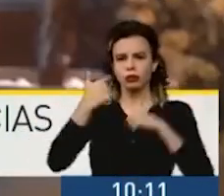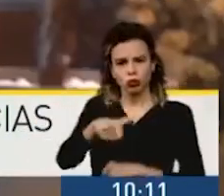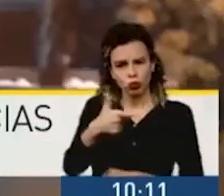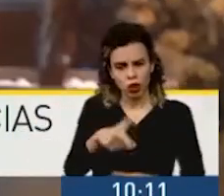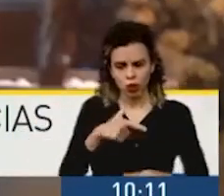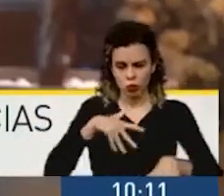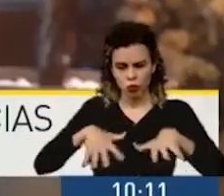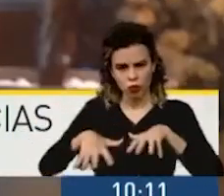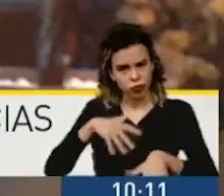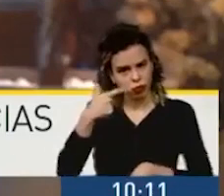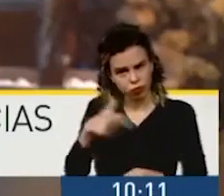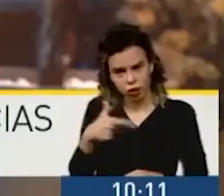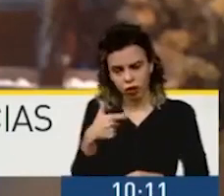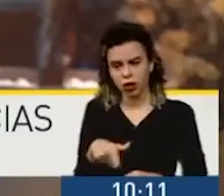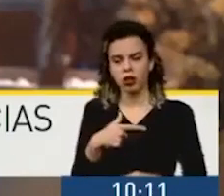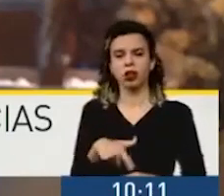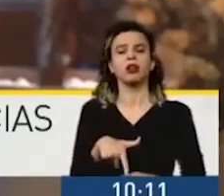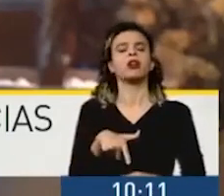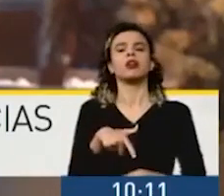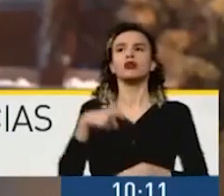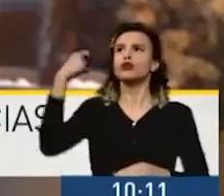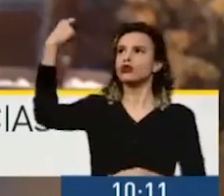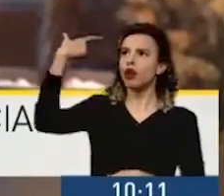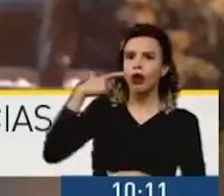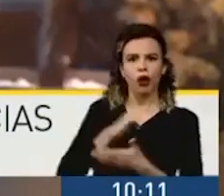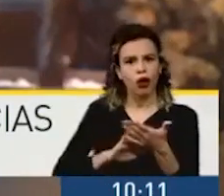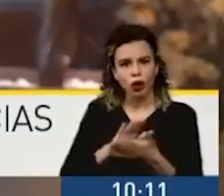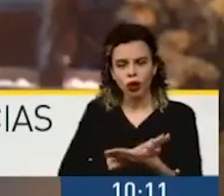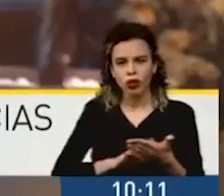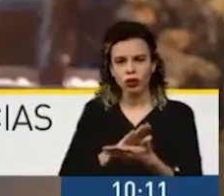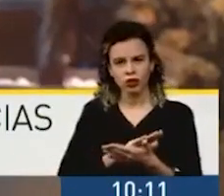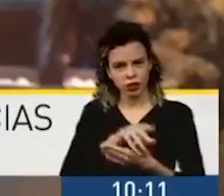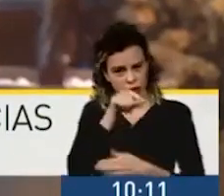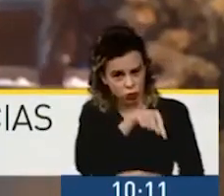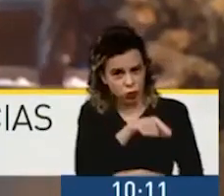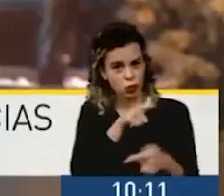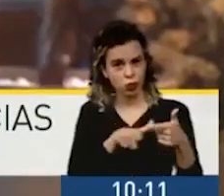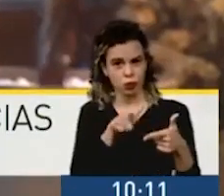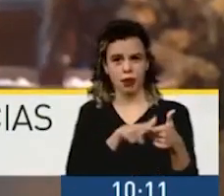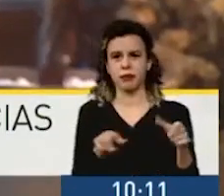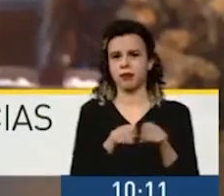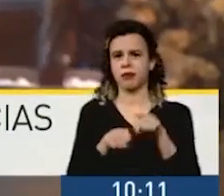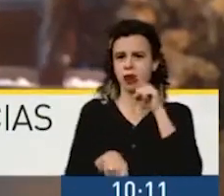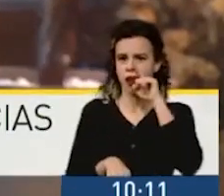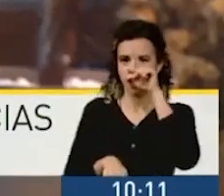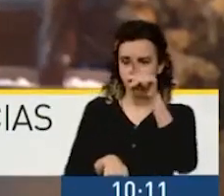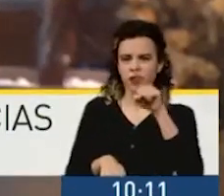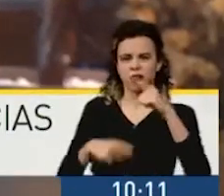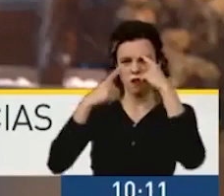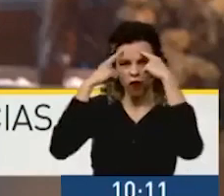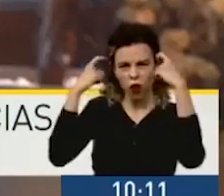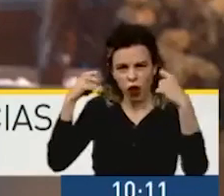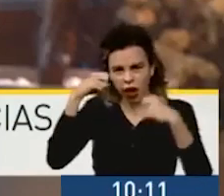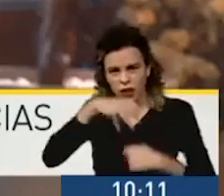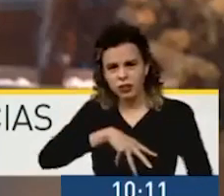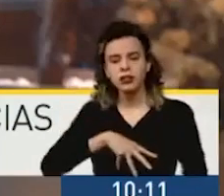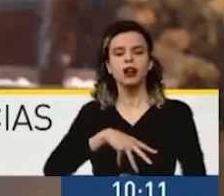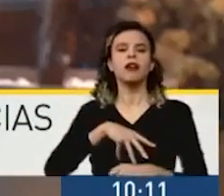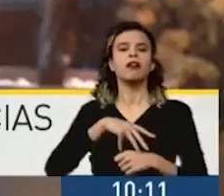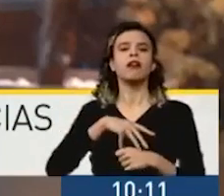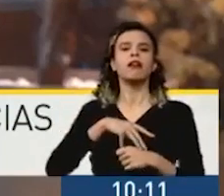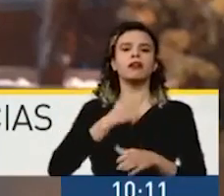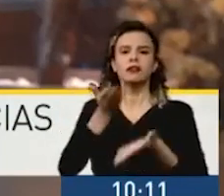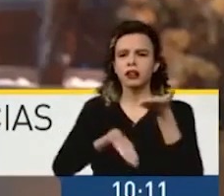de movimentação, sem exposição ao sol. Então, isso é um problema muito grave, né? O aumento da violência, interrupção